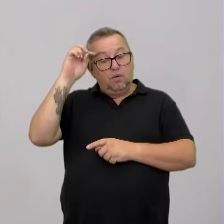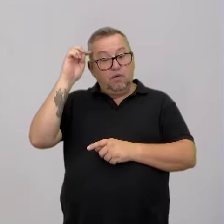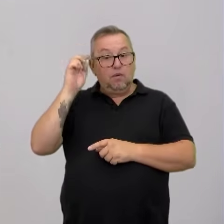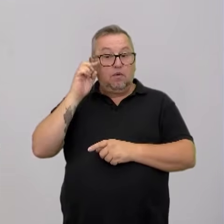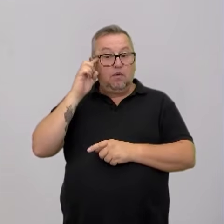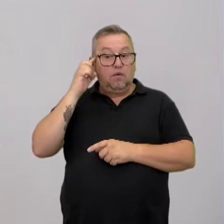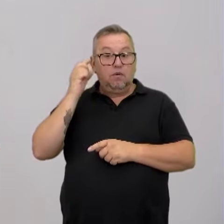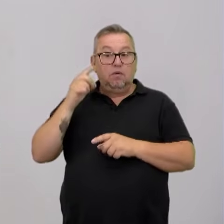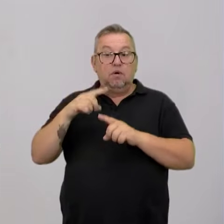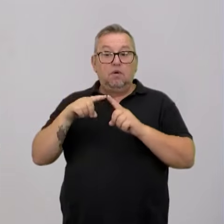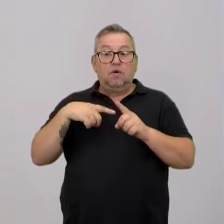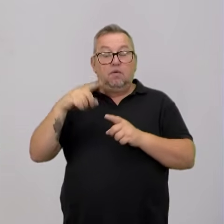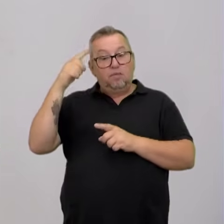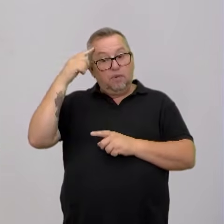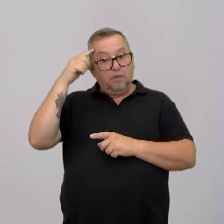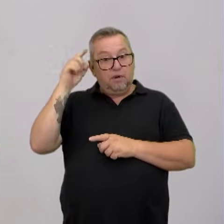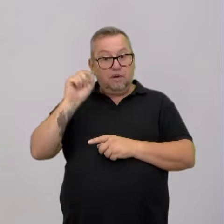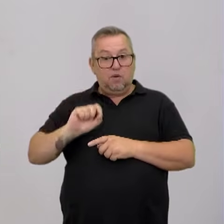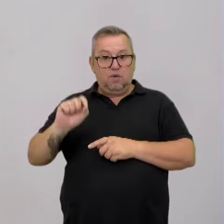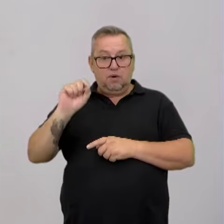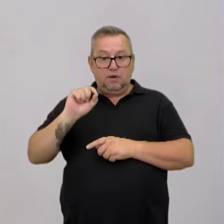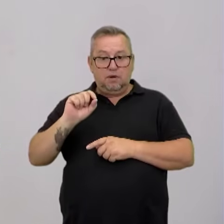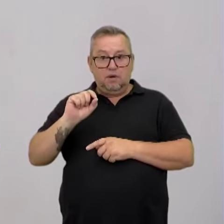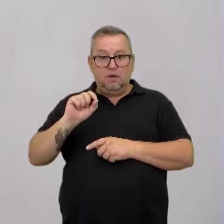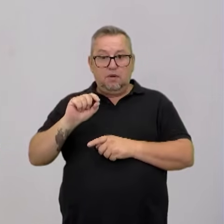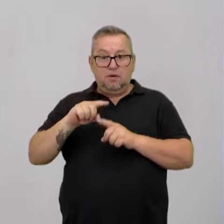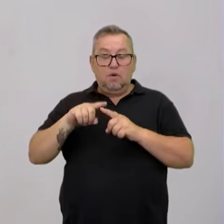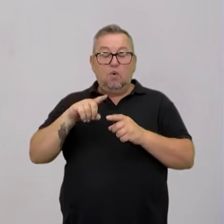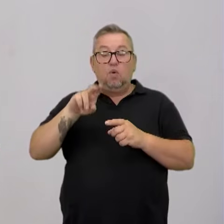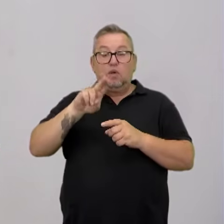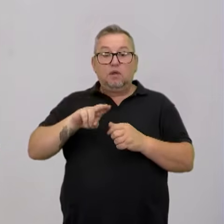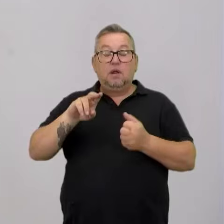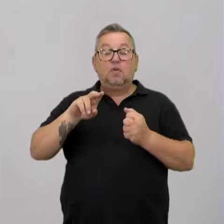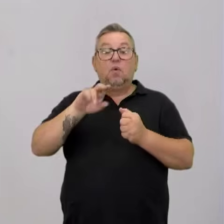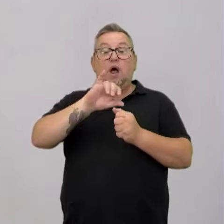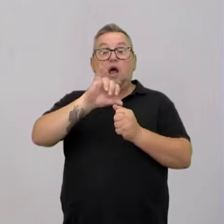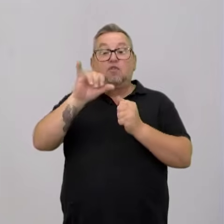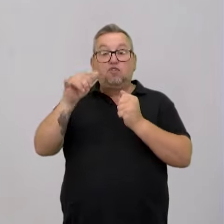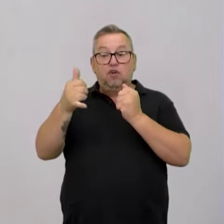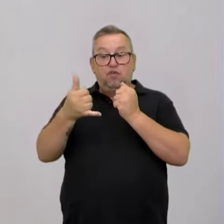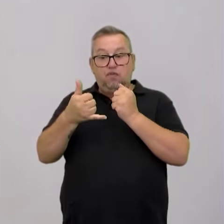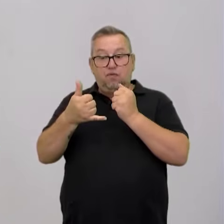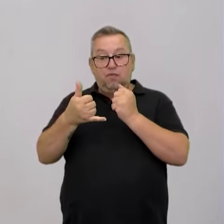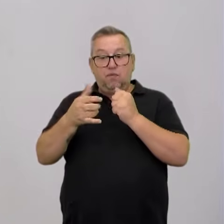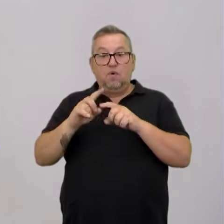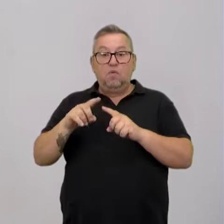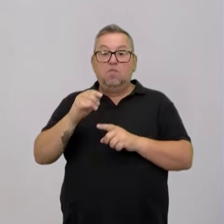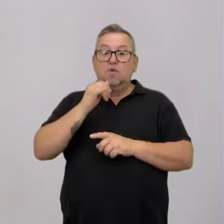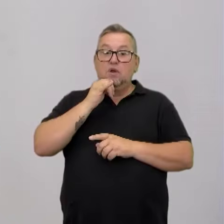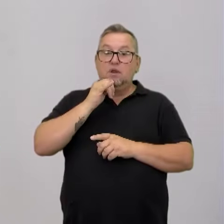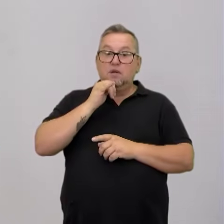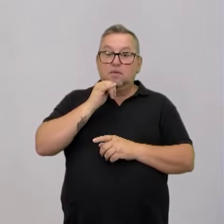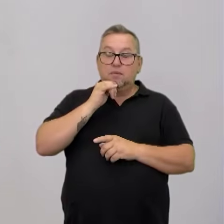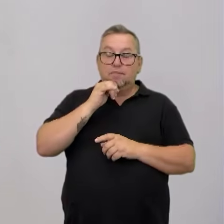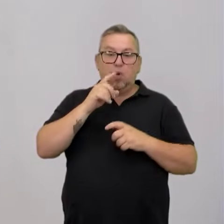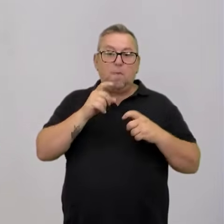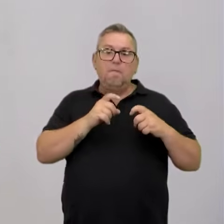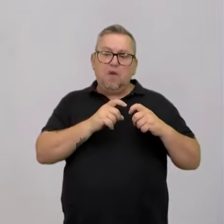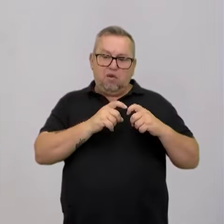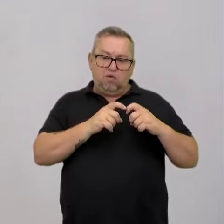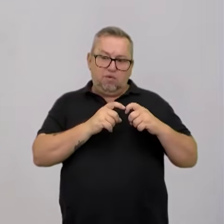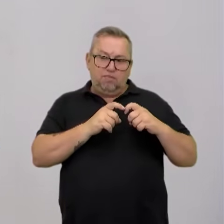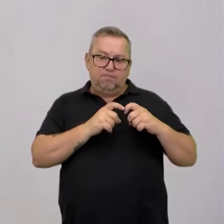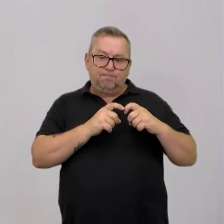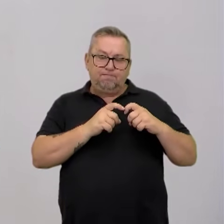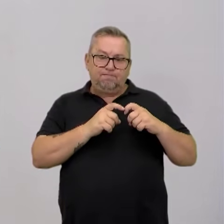gente pode pensar aqui um escravizado como um adjetivo, né? Então, por exemplo, um médico, né?